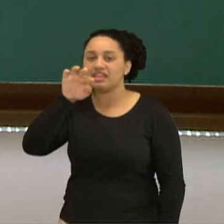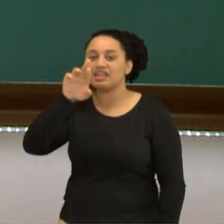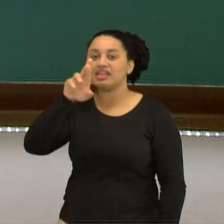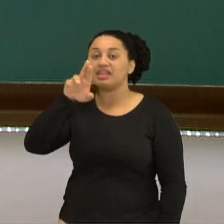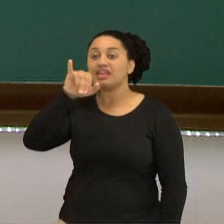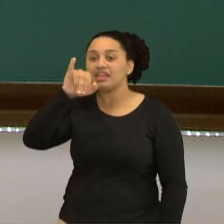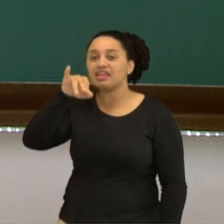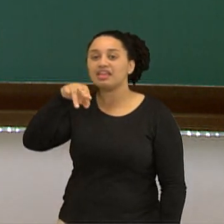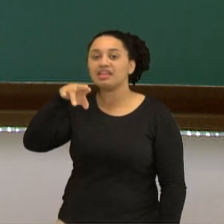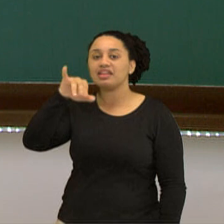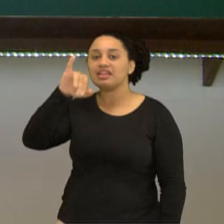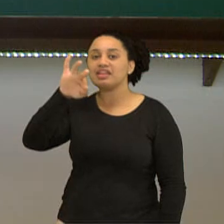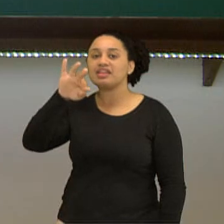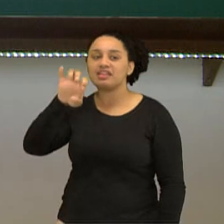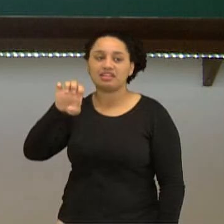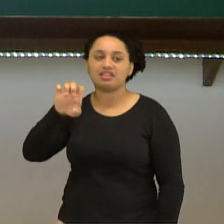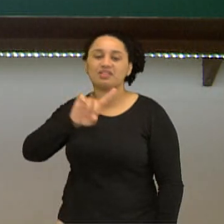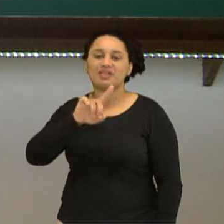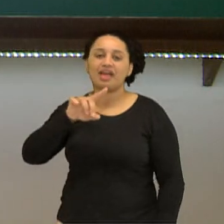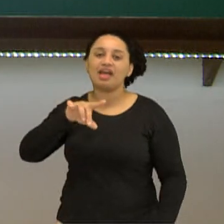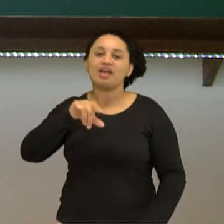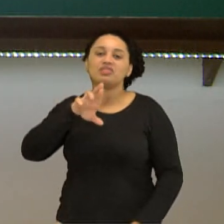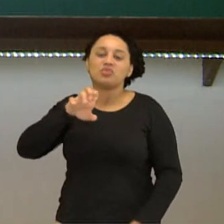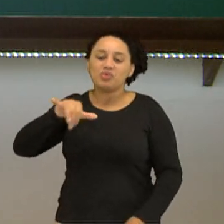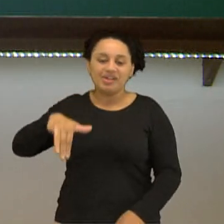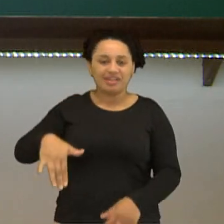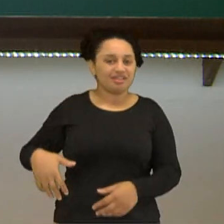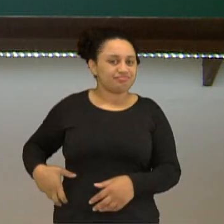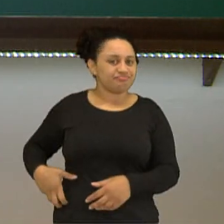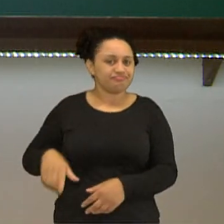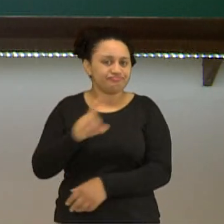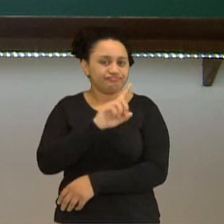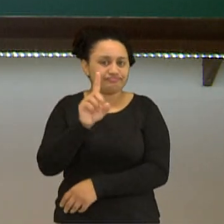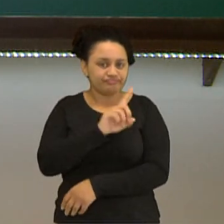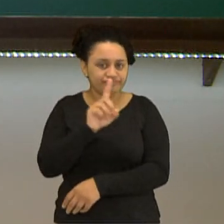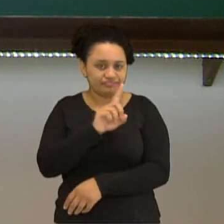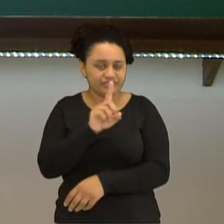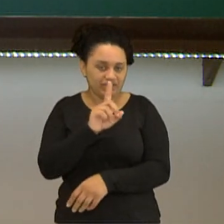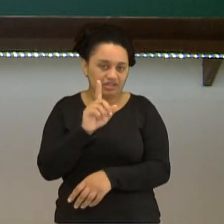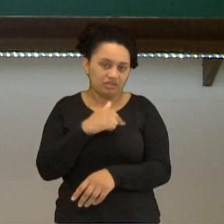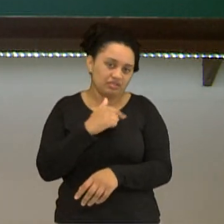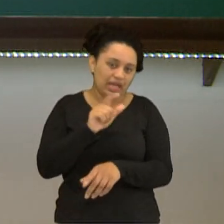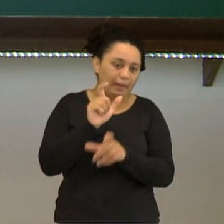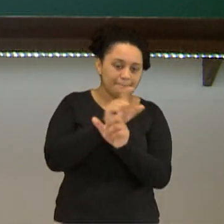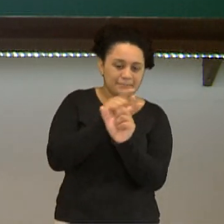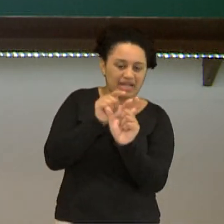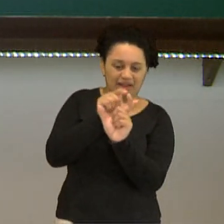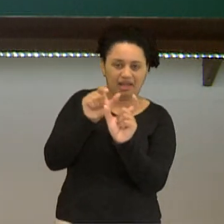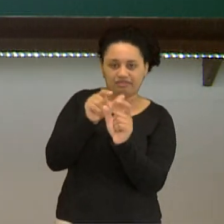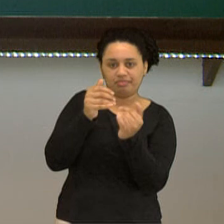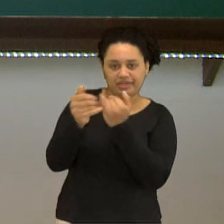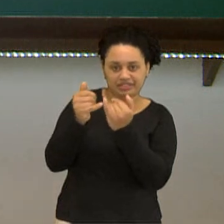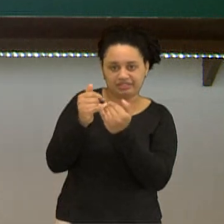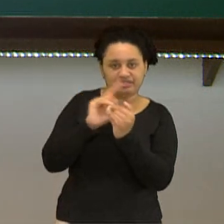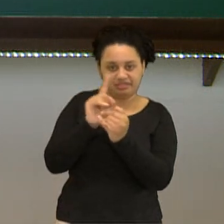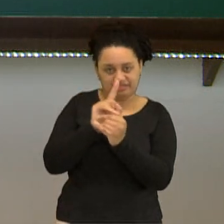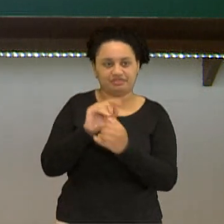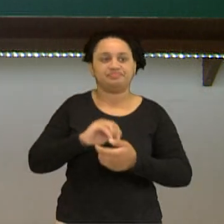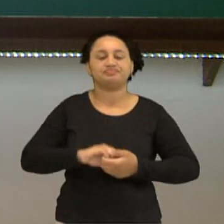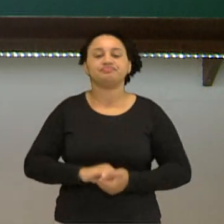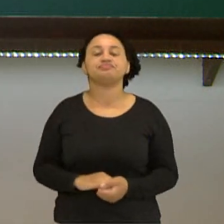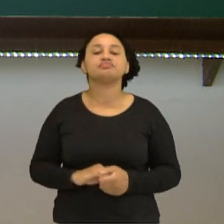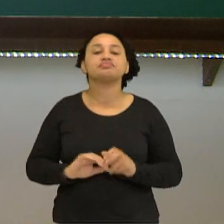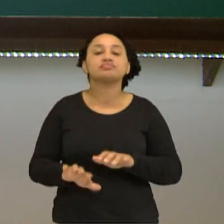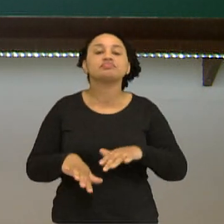é inflamação dos rins não, tá? Não vão esquecer. Não está condicionado lá o prefixo com o nome do órgão envolvido, beleza?